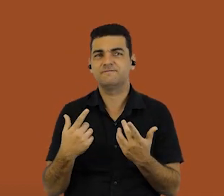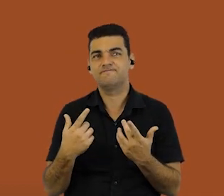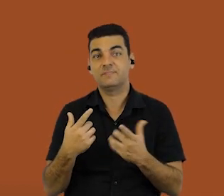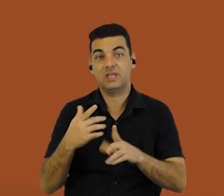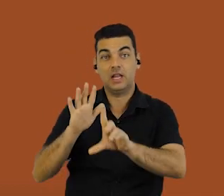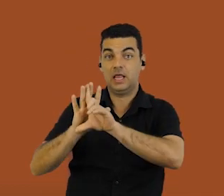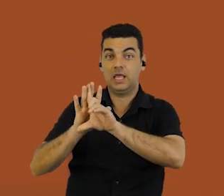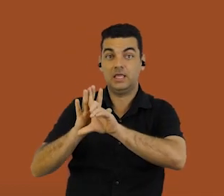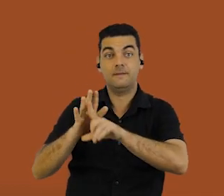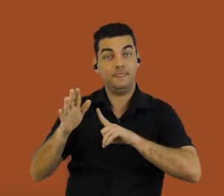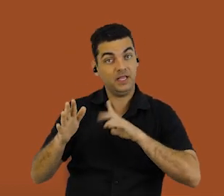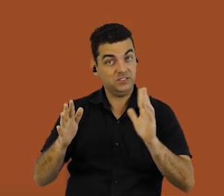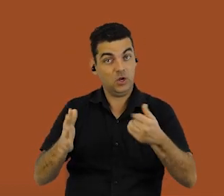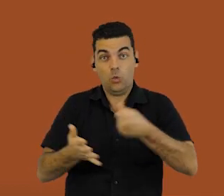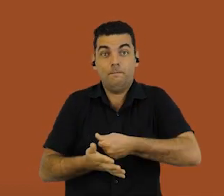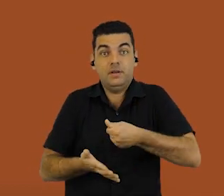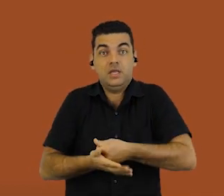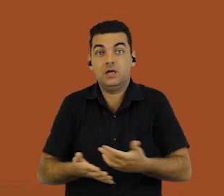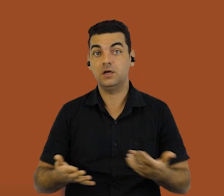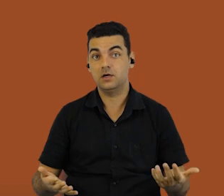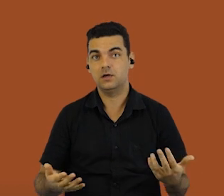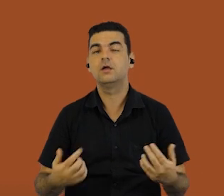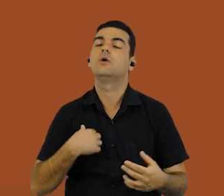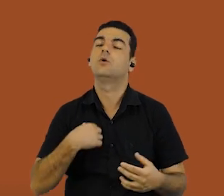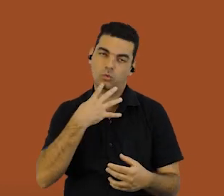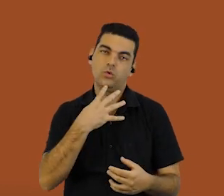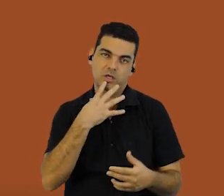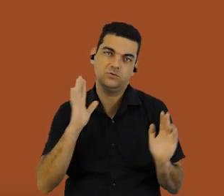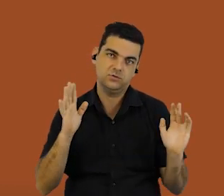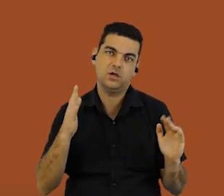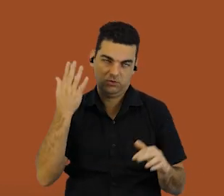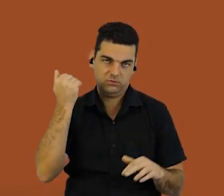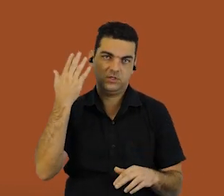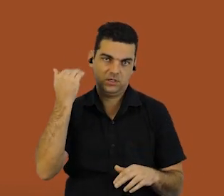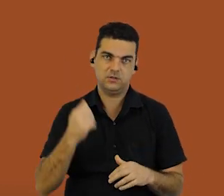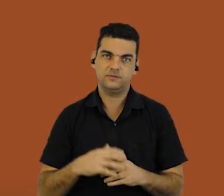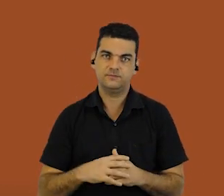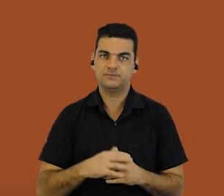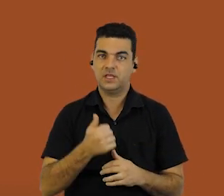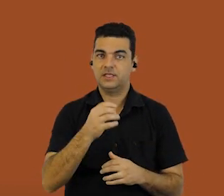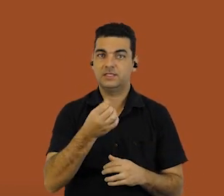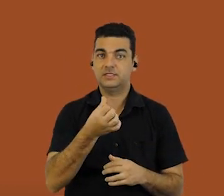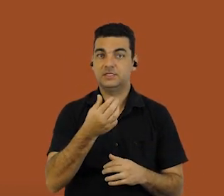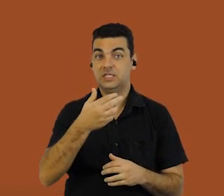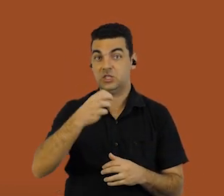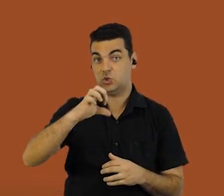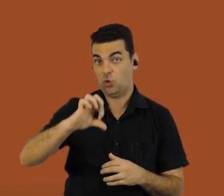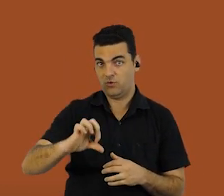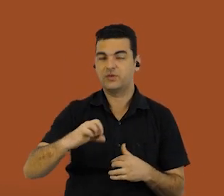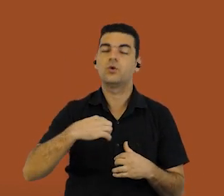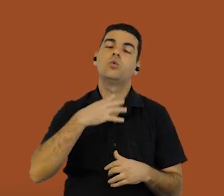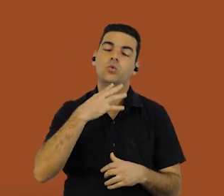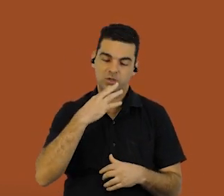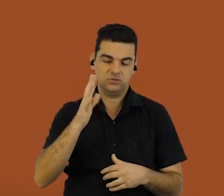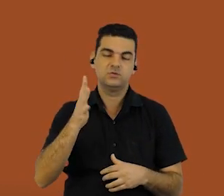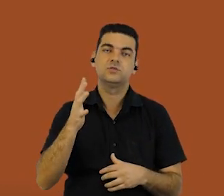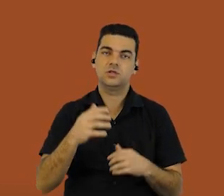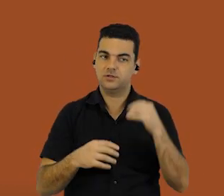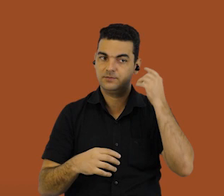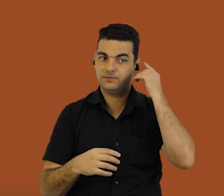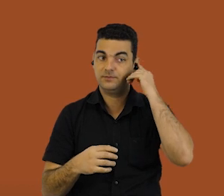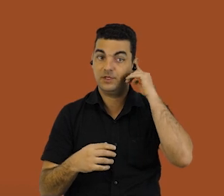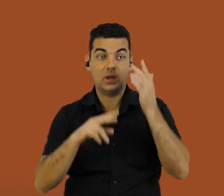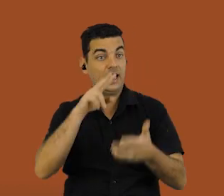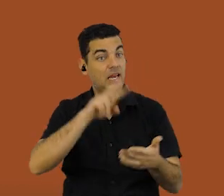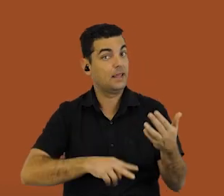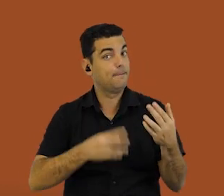Porque a lei existe, né? Hoje eu conheço bem a lei, a 10.639 de 2003, conheço bastante, posso dizer